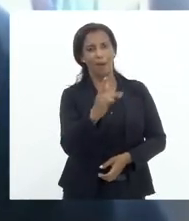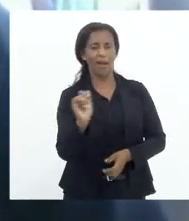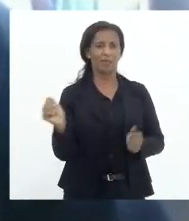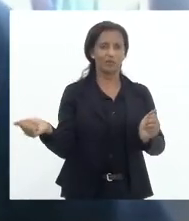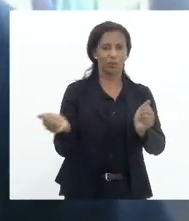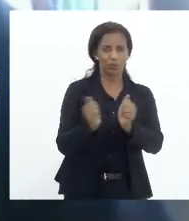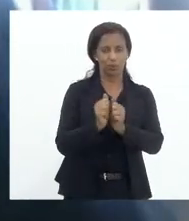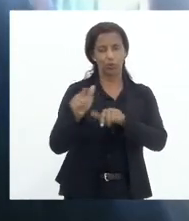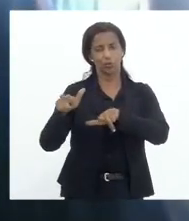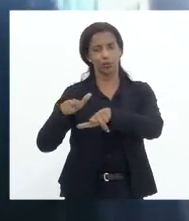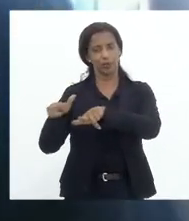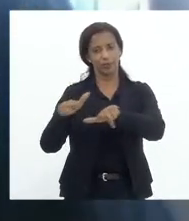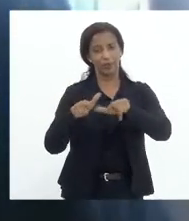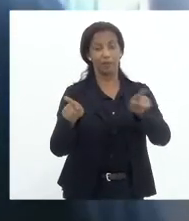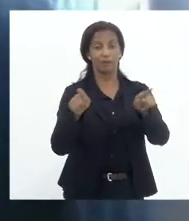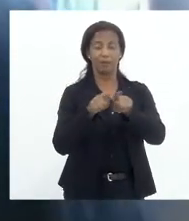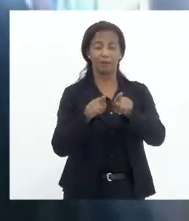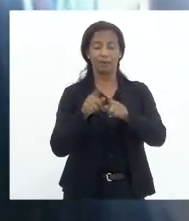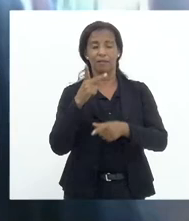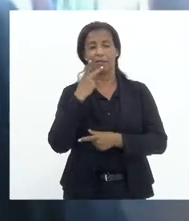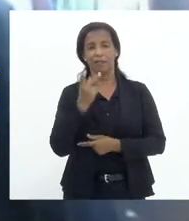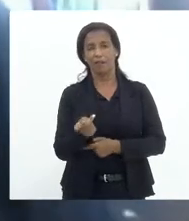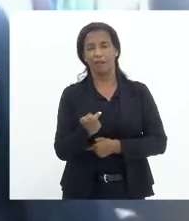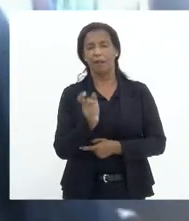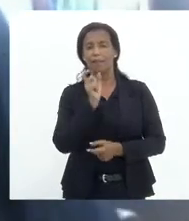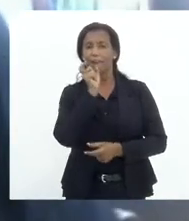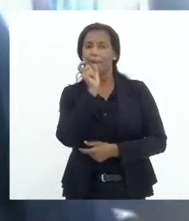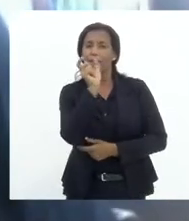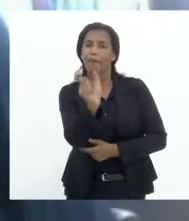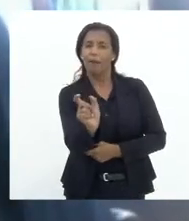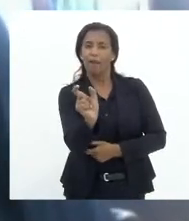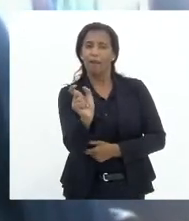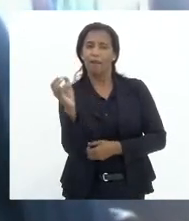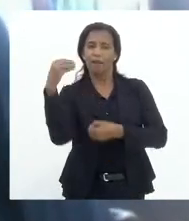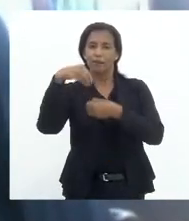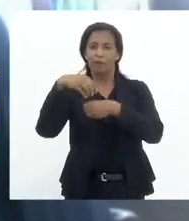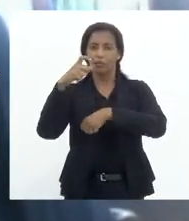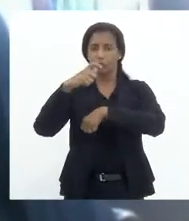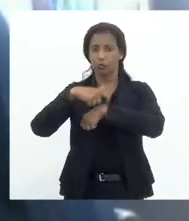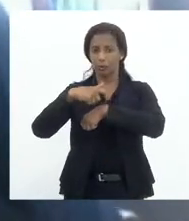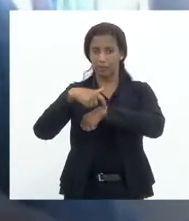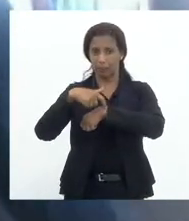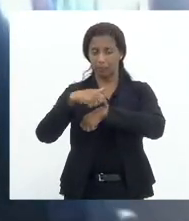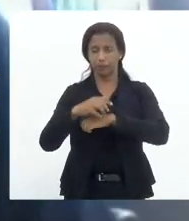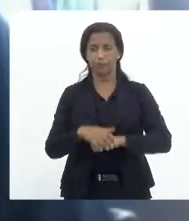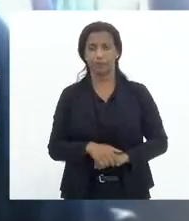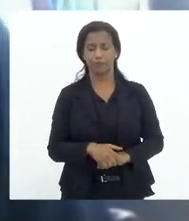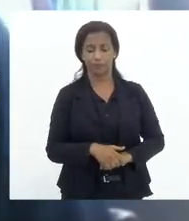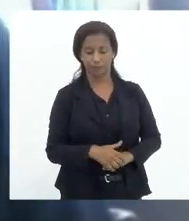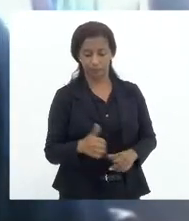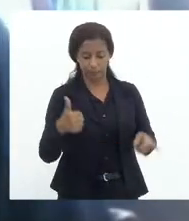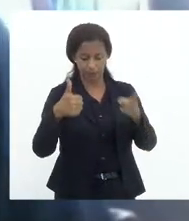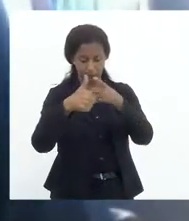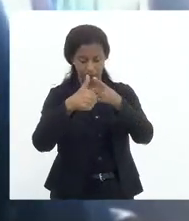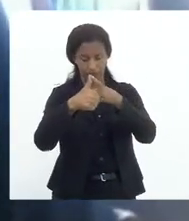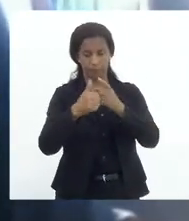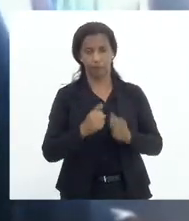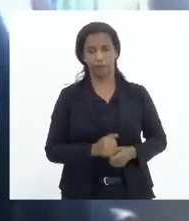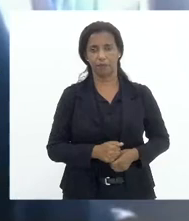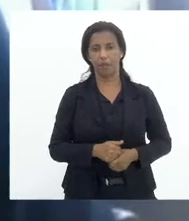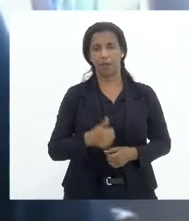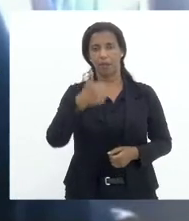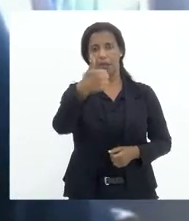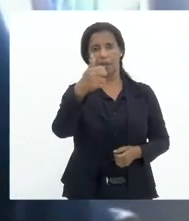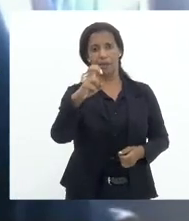conjunto E também falar poucas palavras dentro do tempo que foi designado a